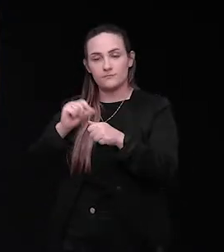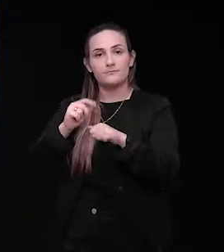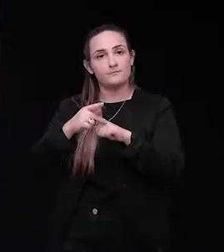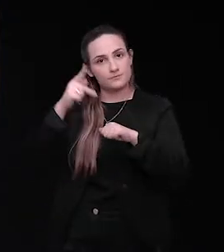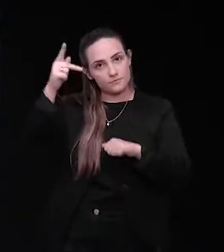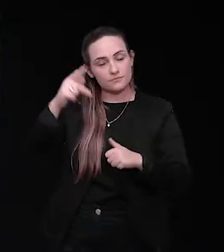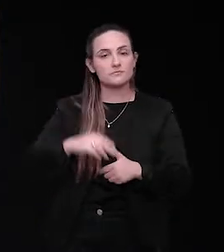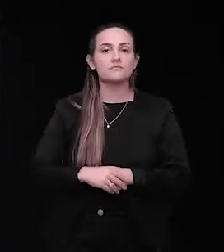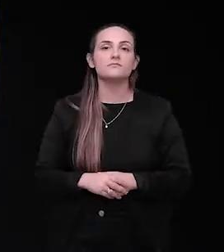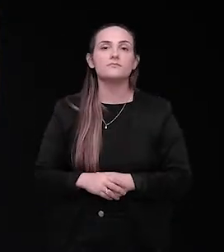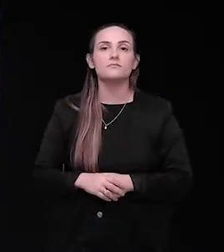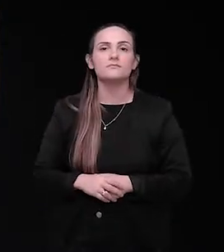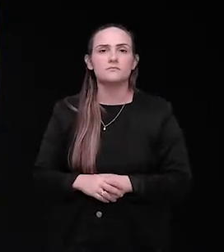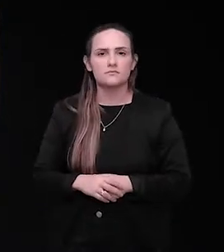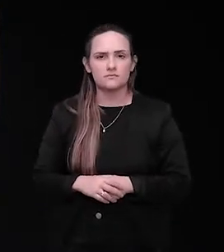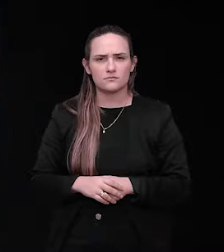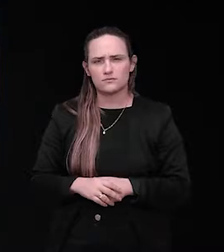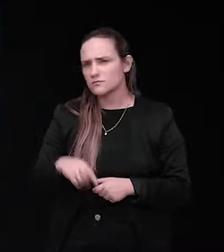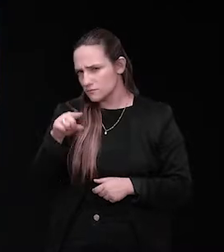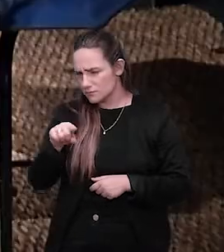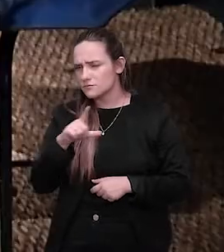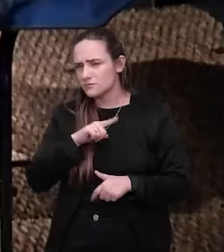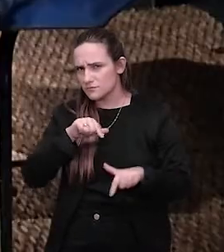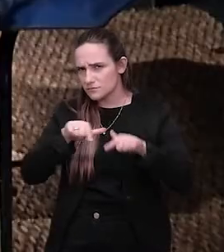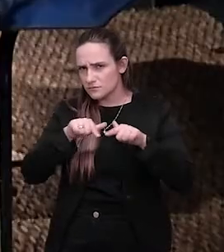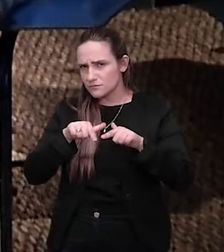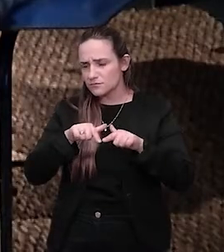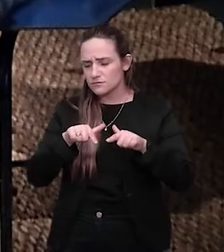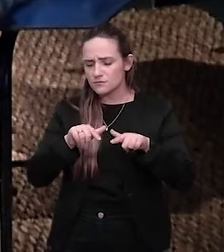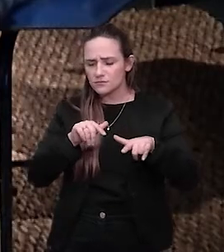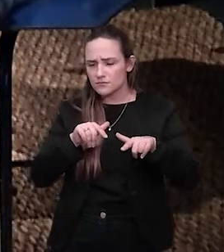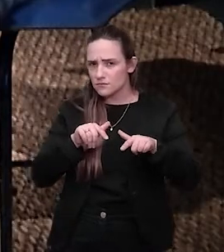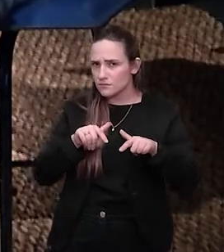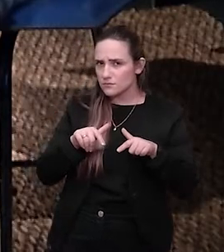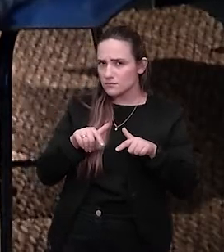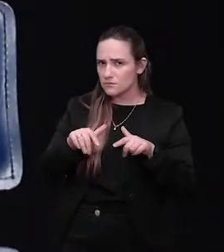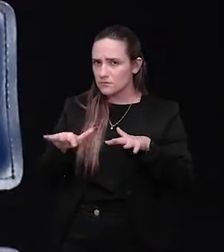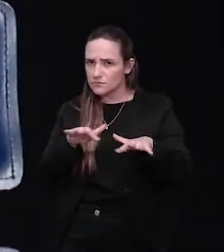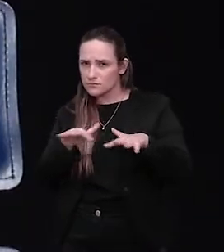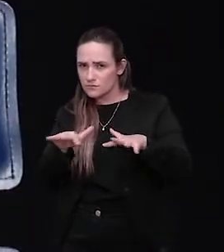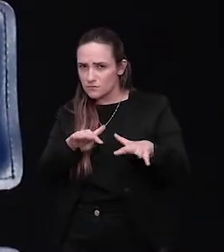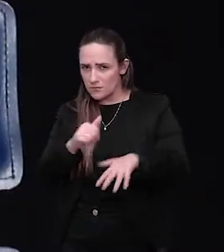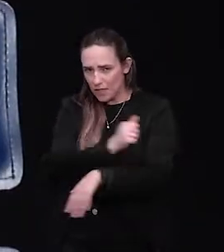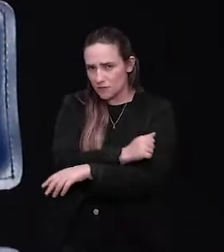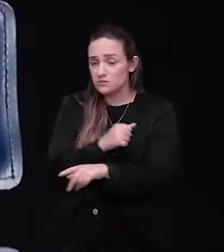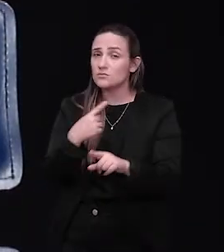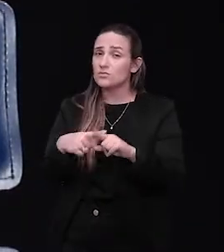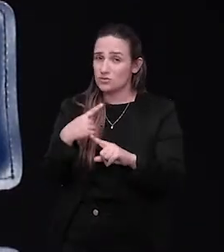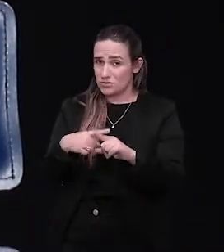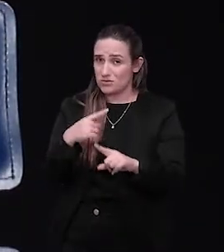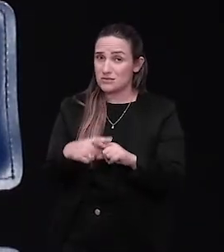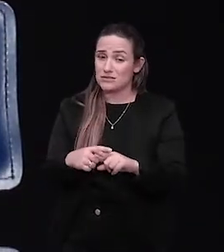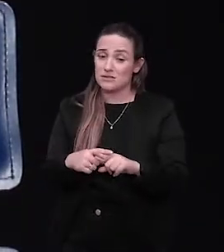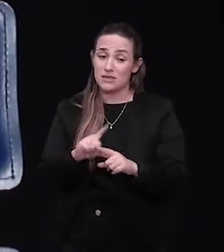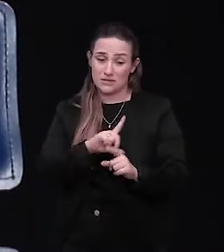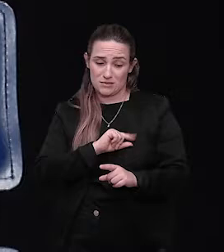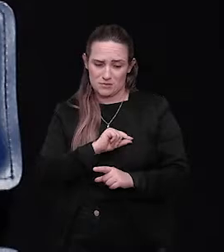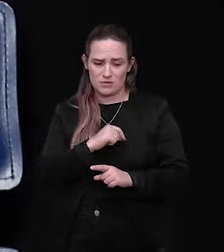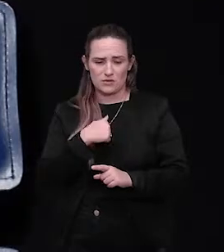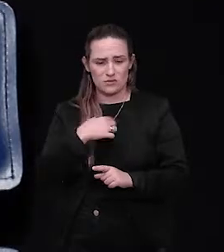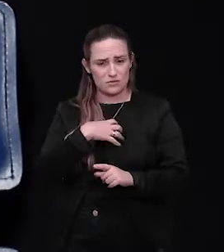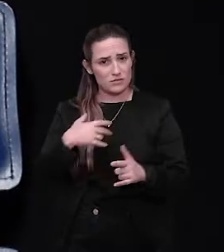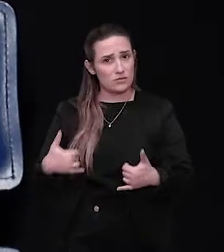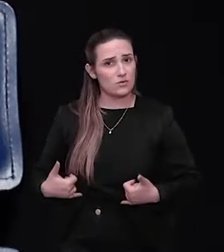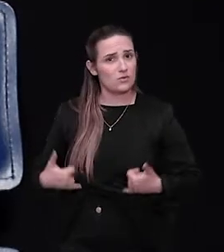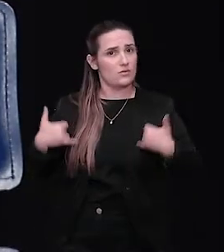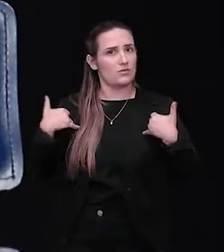na UCDB e até fiz pós-graduação na UCDB. Eu tenho um E você atuava no movimento estudantil? Porque, só para situar nosso telespectador, a